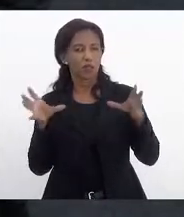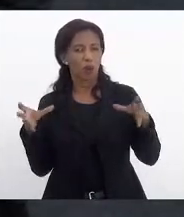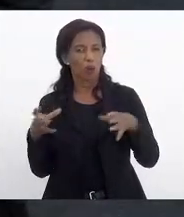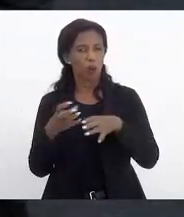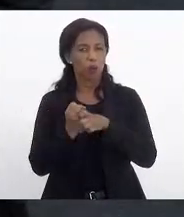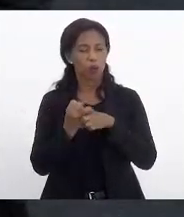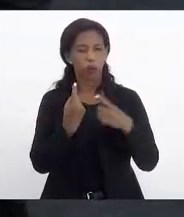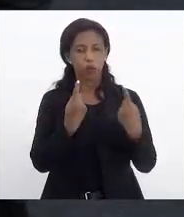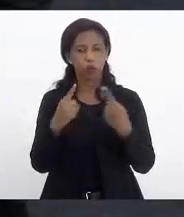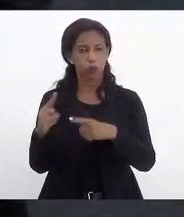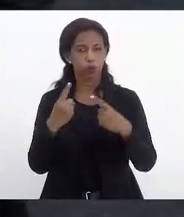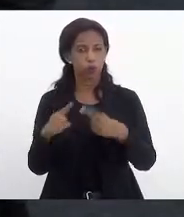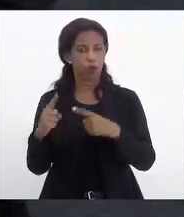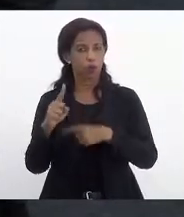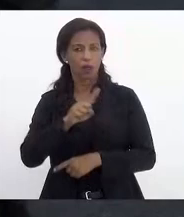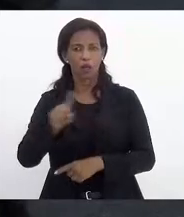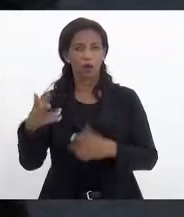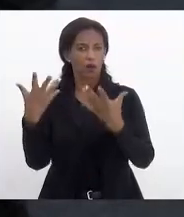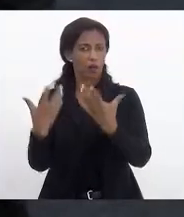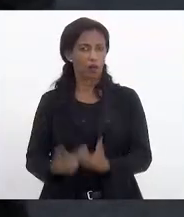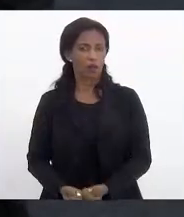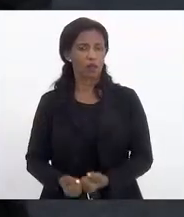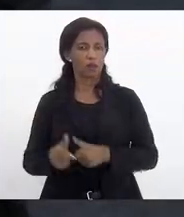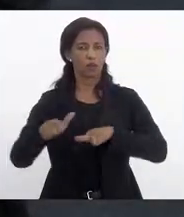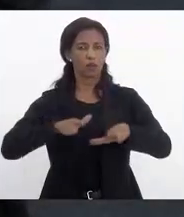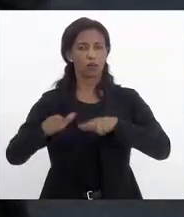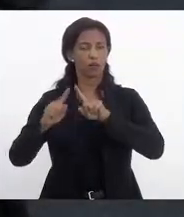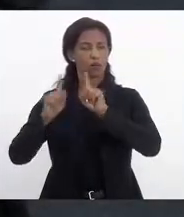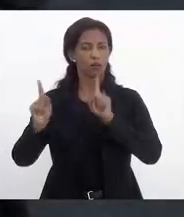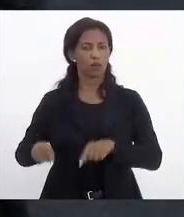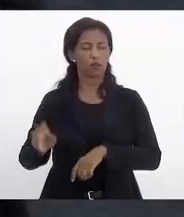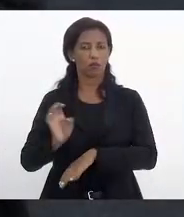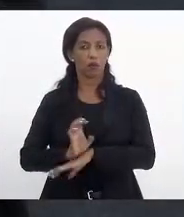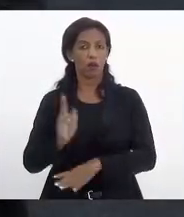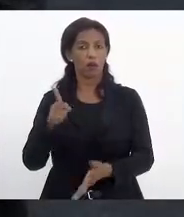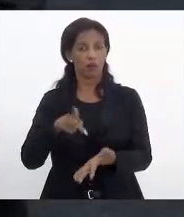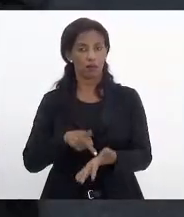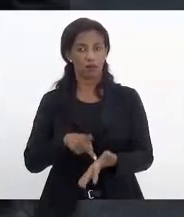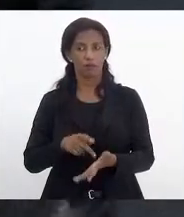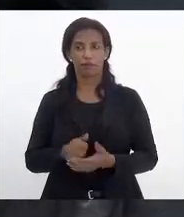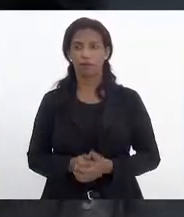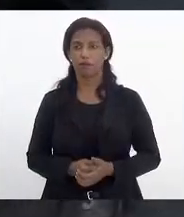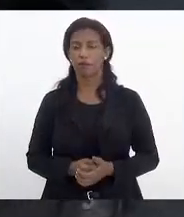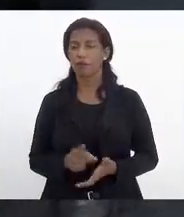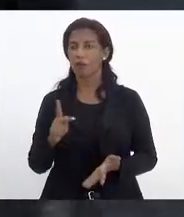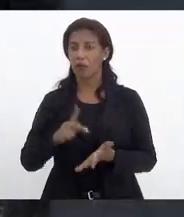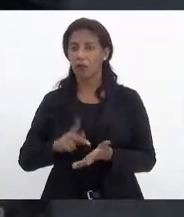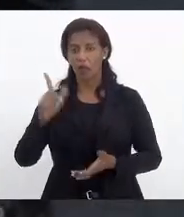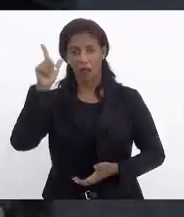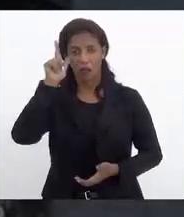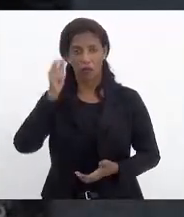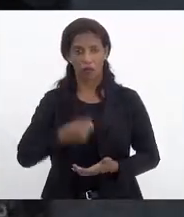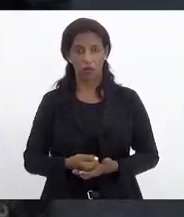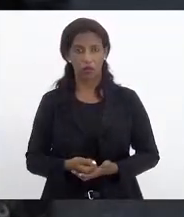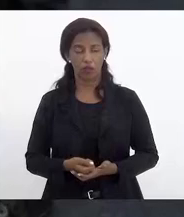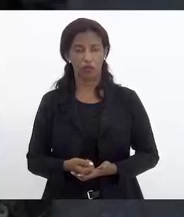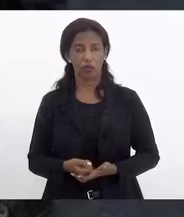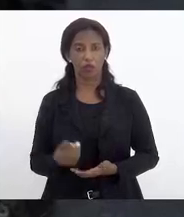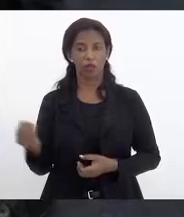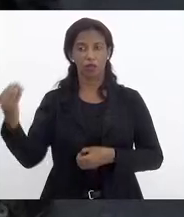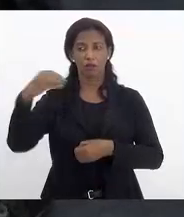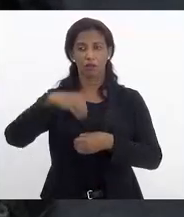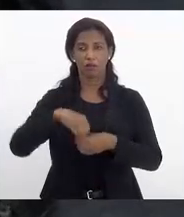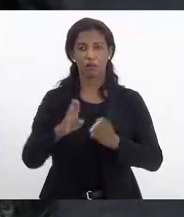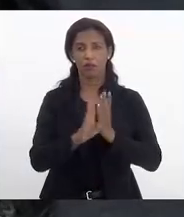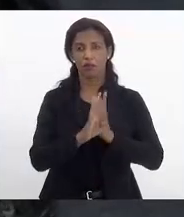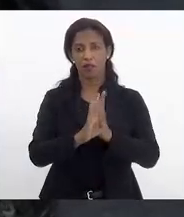de ataques inaceitáveis ao serviço público estadual. Na verdade, a lógica é se inserir e se